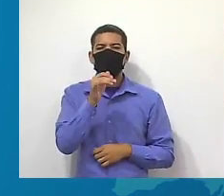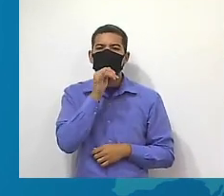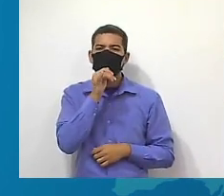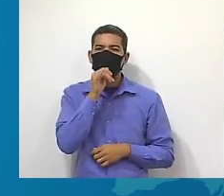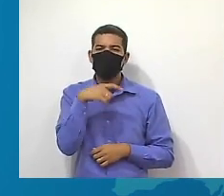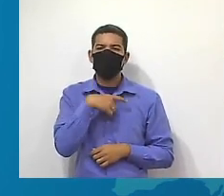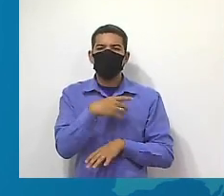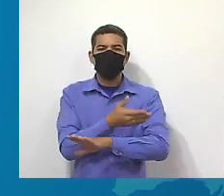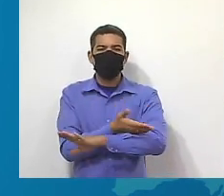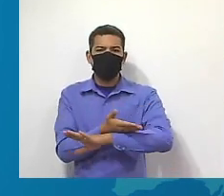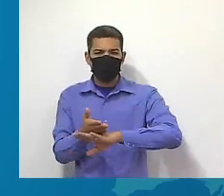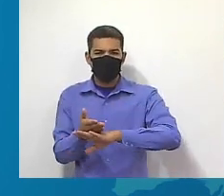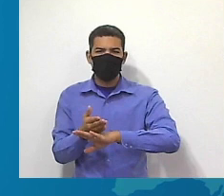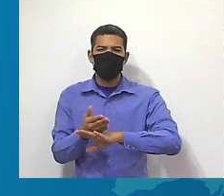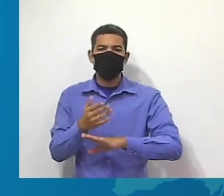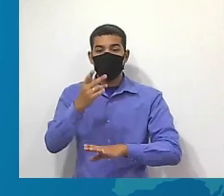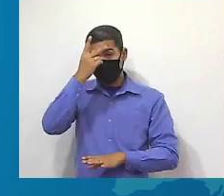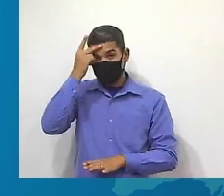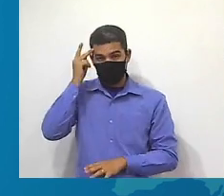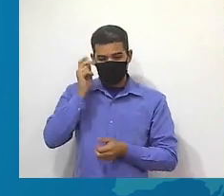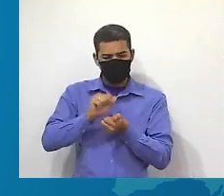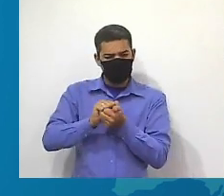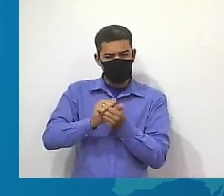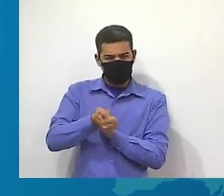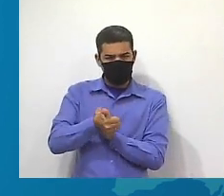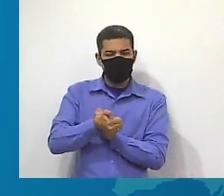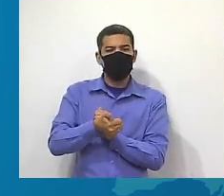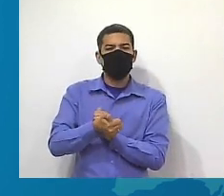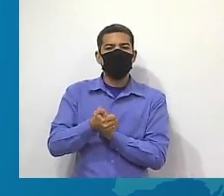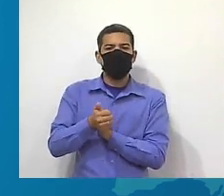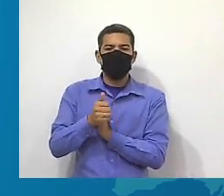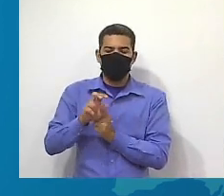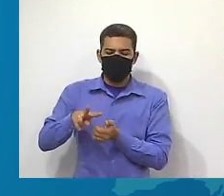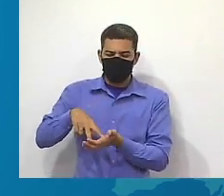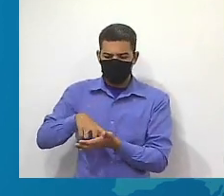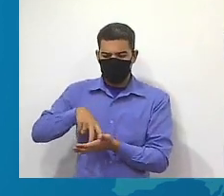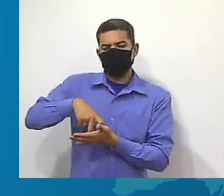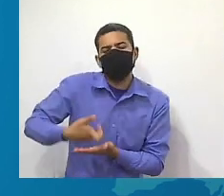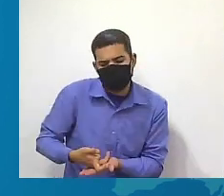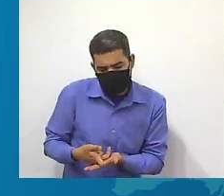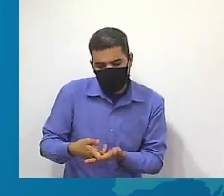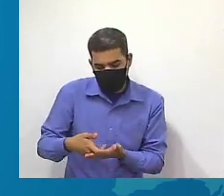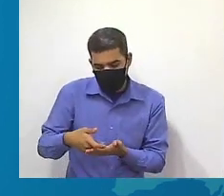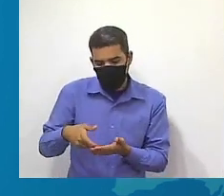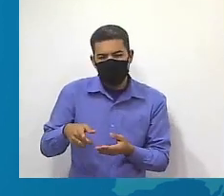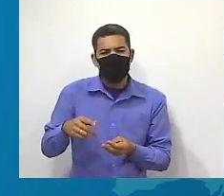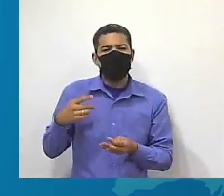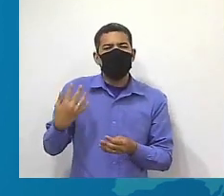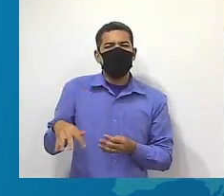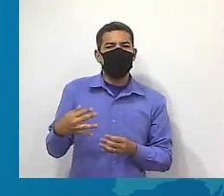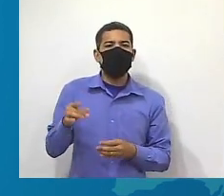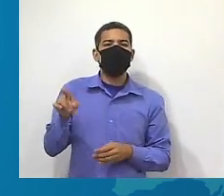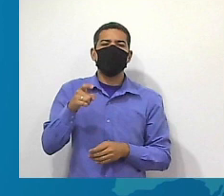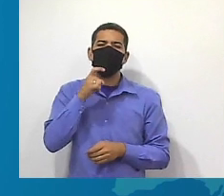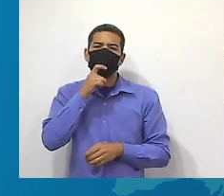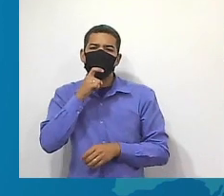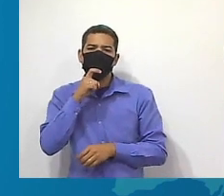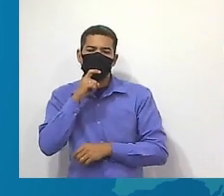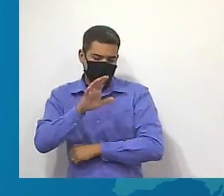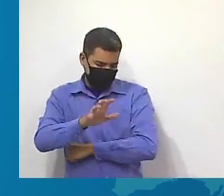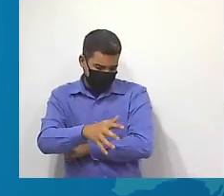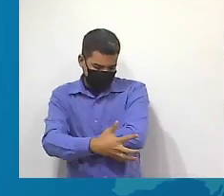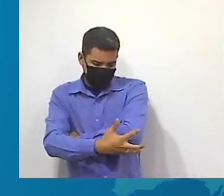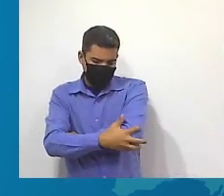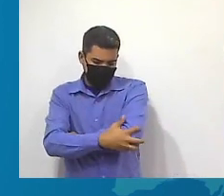é muito comum que atletas, ao se machucarem, utilizem bolsas de gelo para poder começar